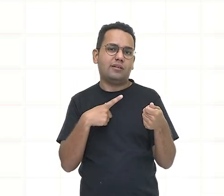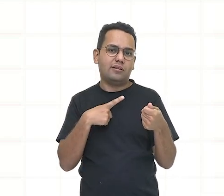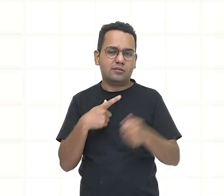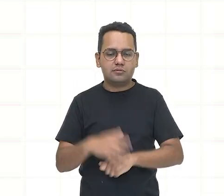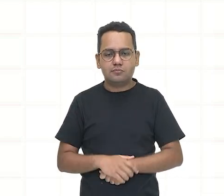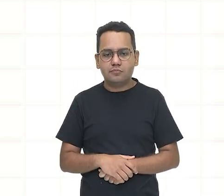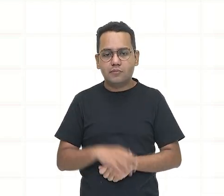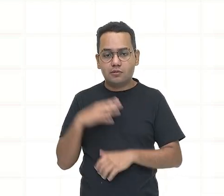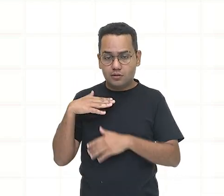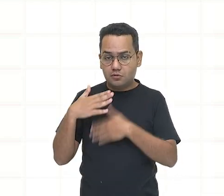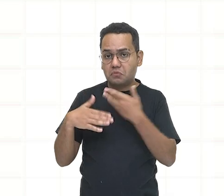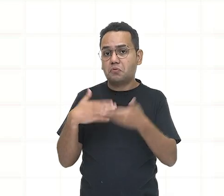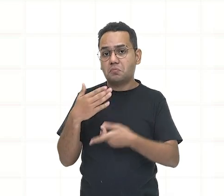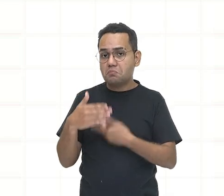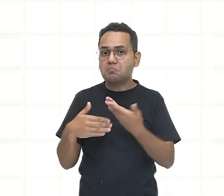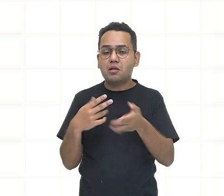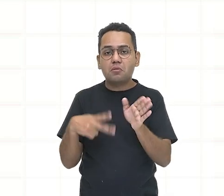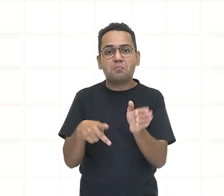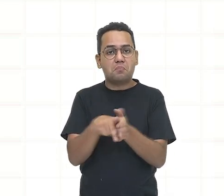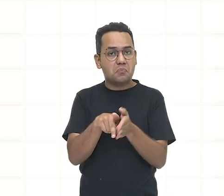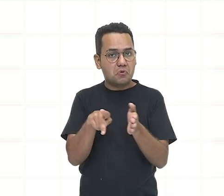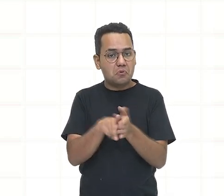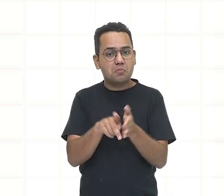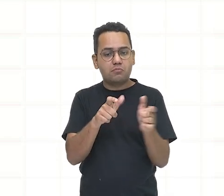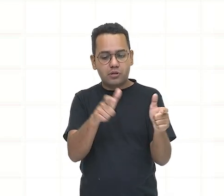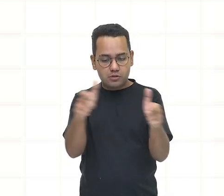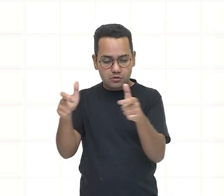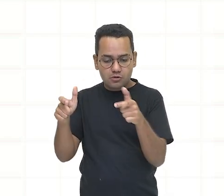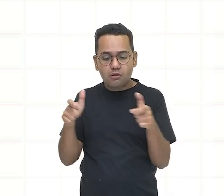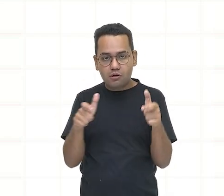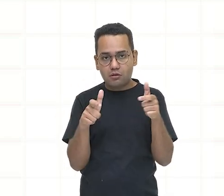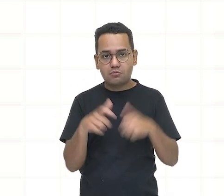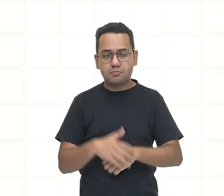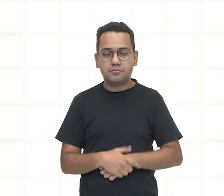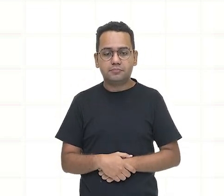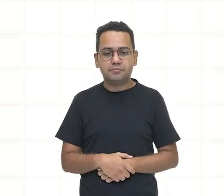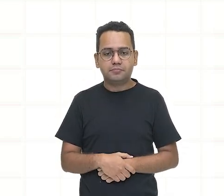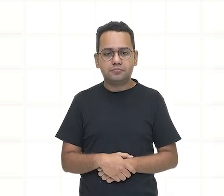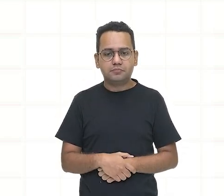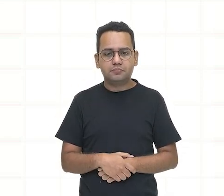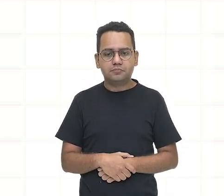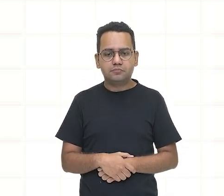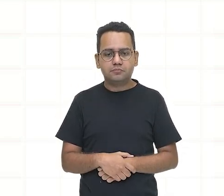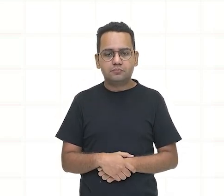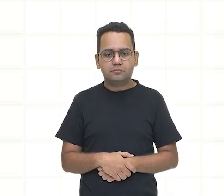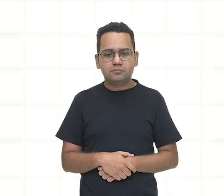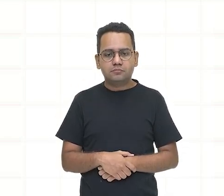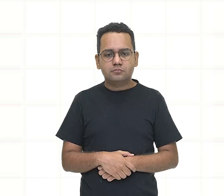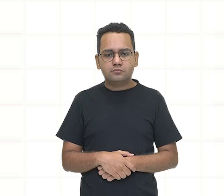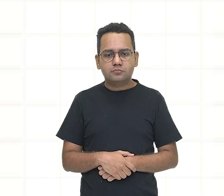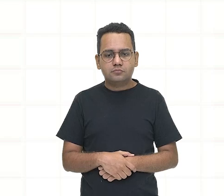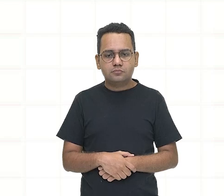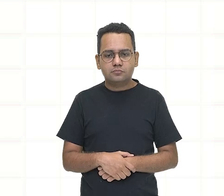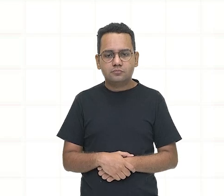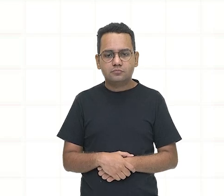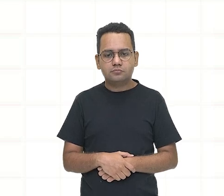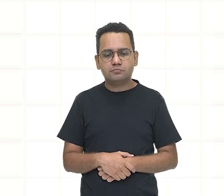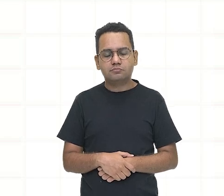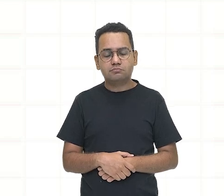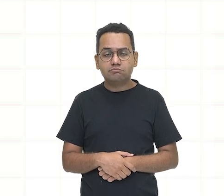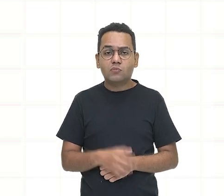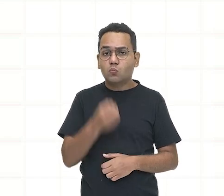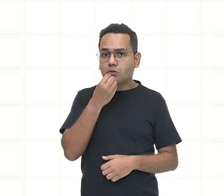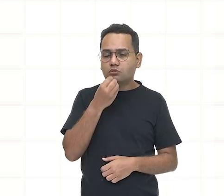acabam se desenvolvendo bastante, né, tendo aí esse reflexo de desenvolvimento elevado e fazendo com que